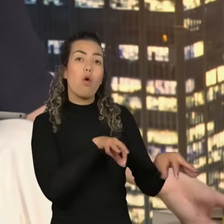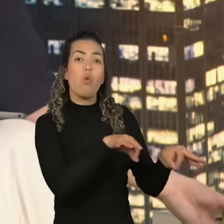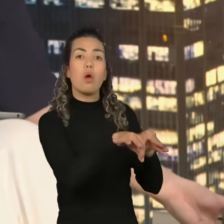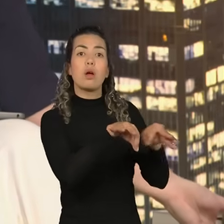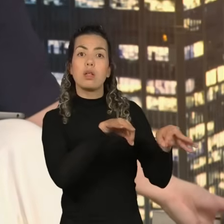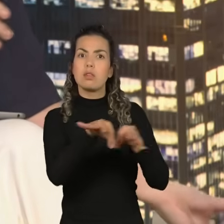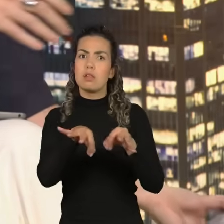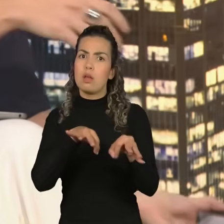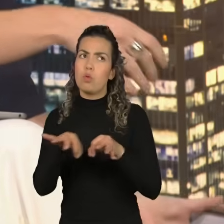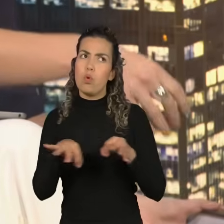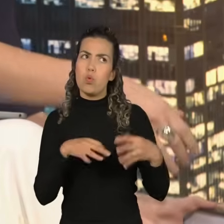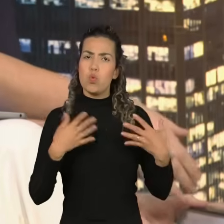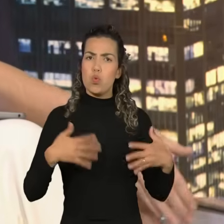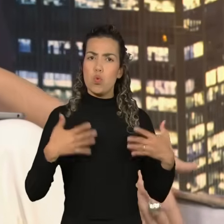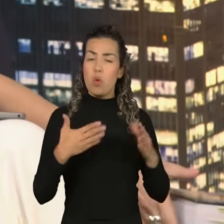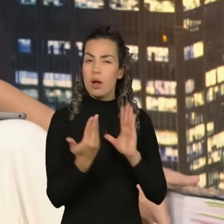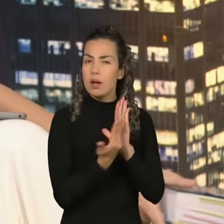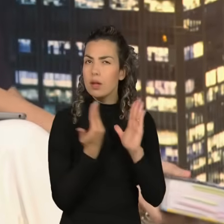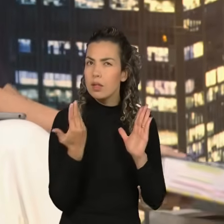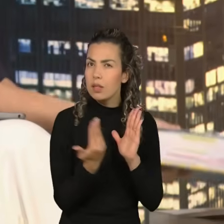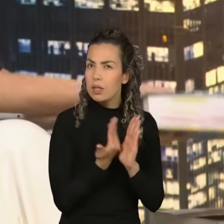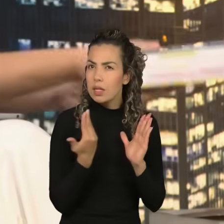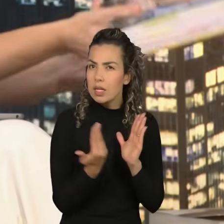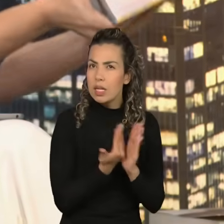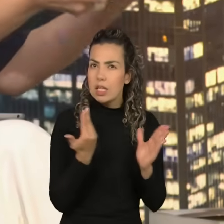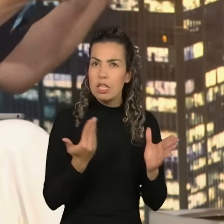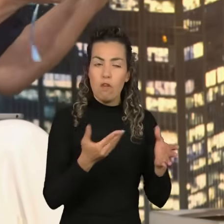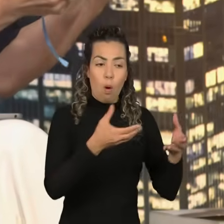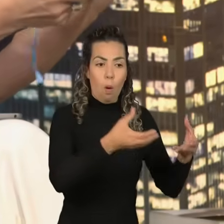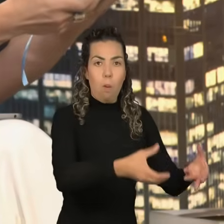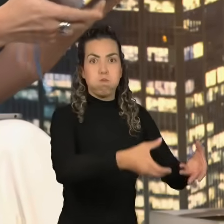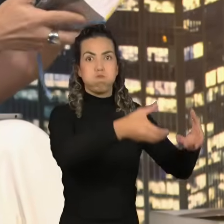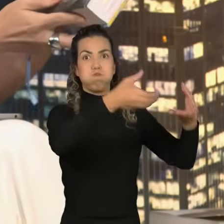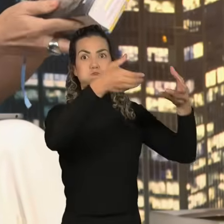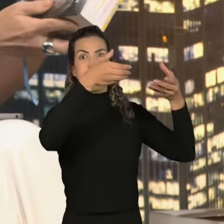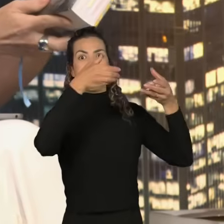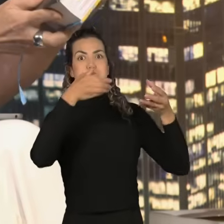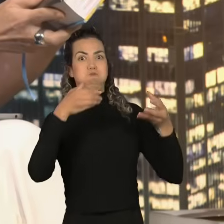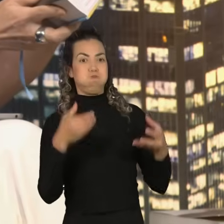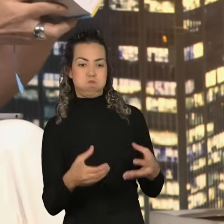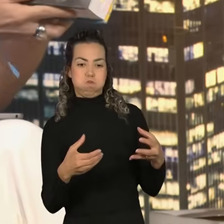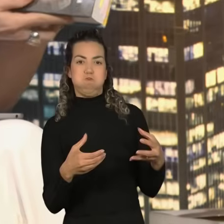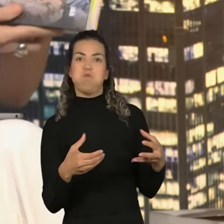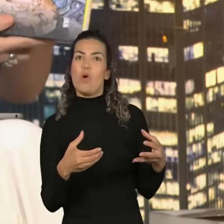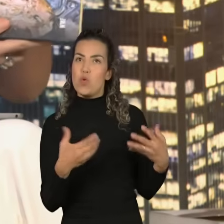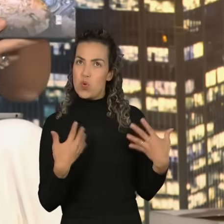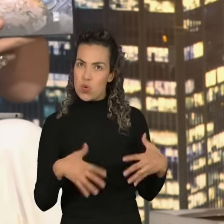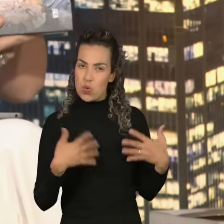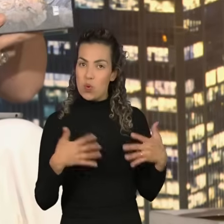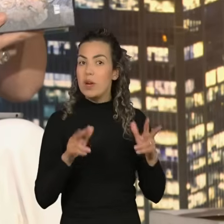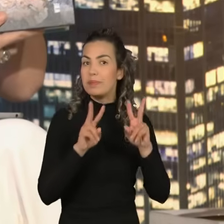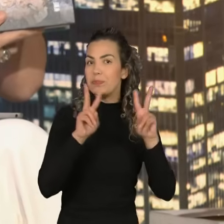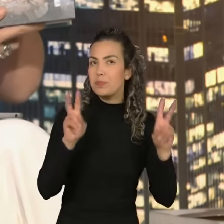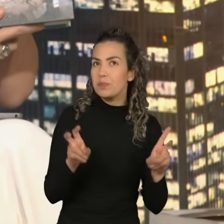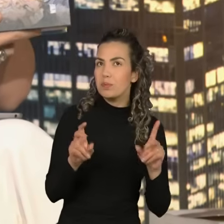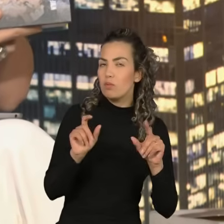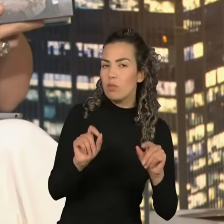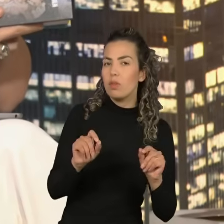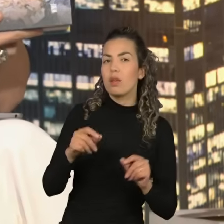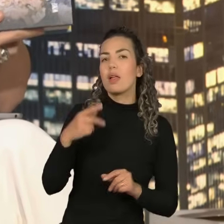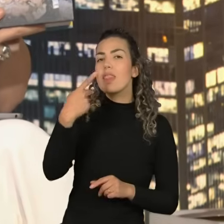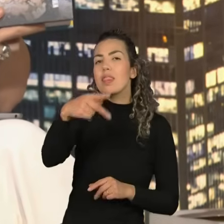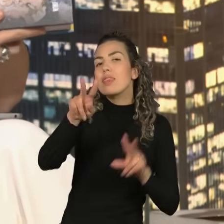maravilha que os livros são tão pesados que eu preciso, que é Eu Protegi Teu Nome por Amor, né? E essa é